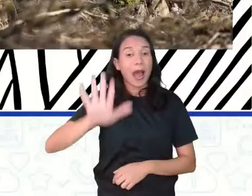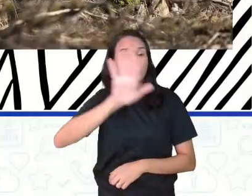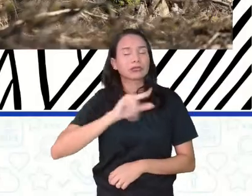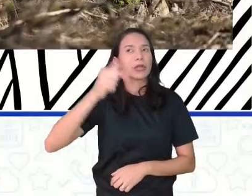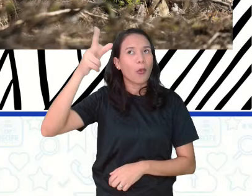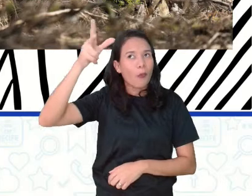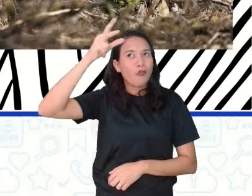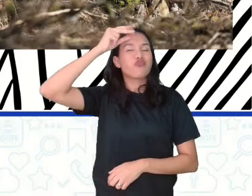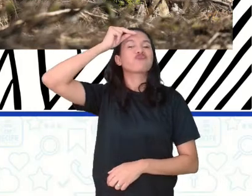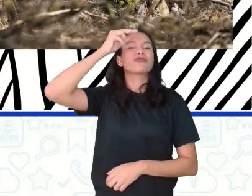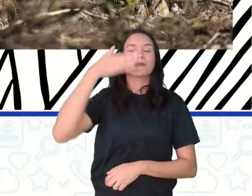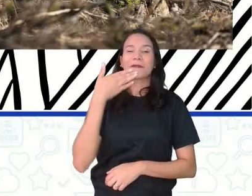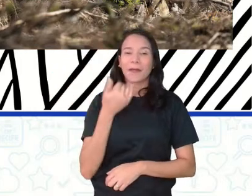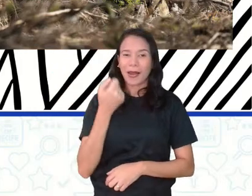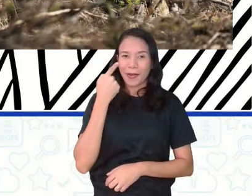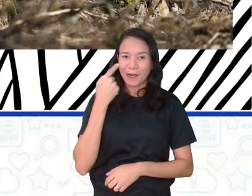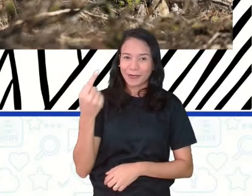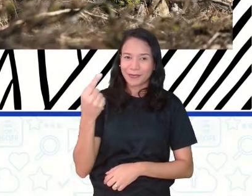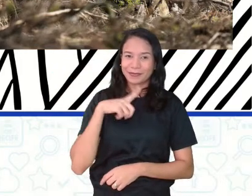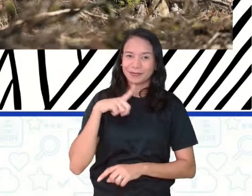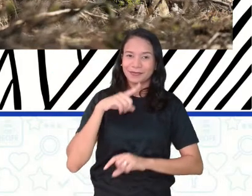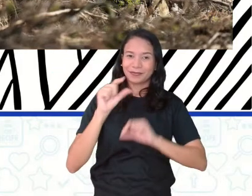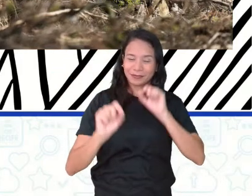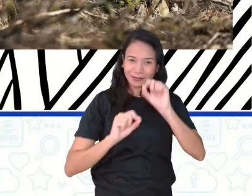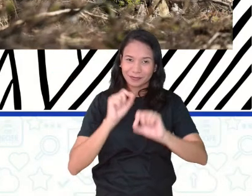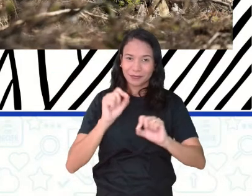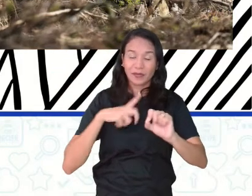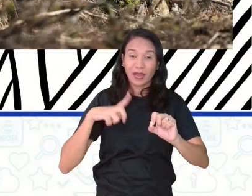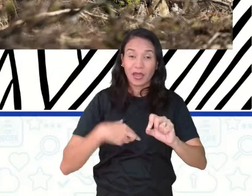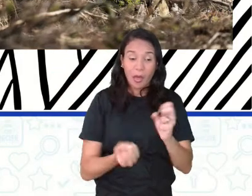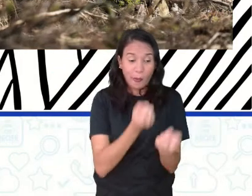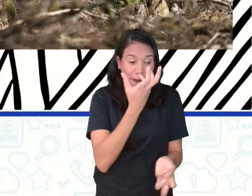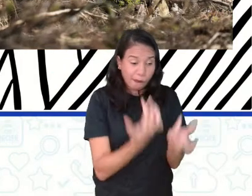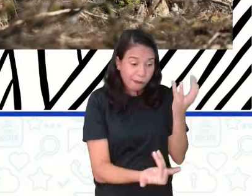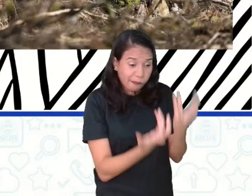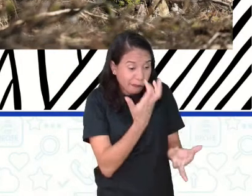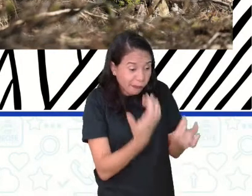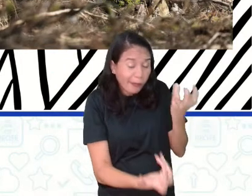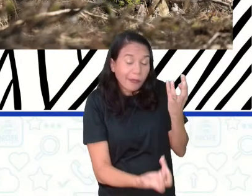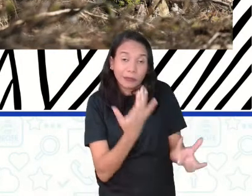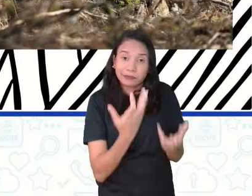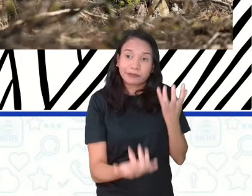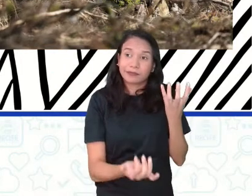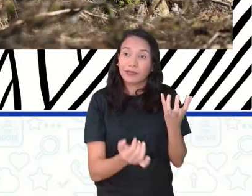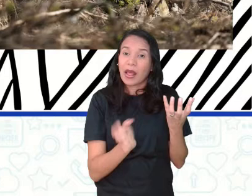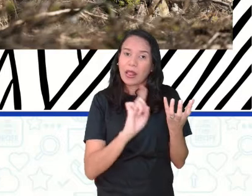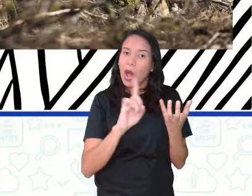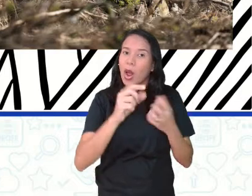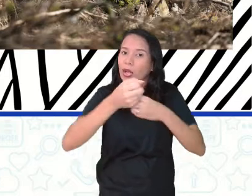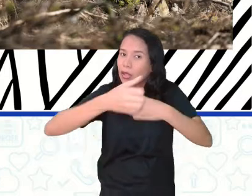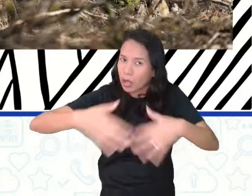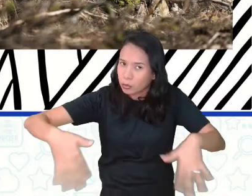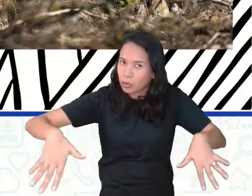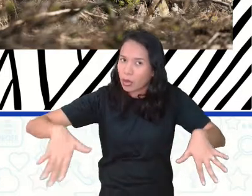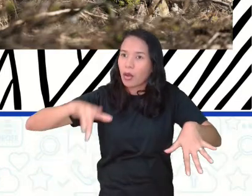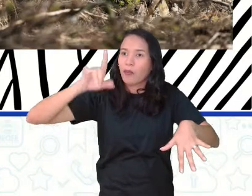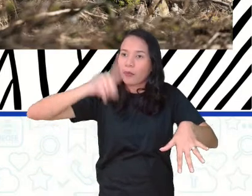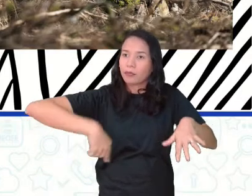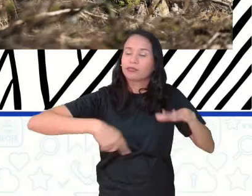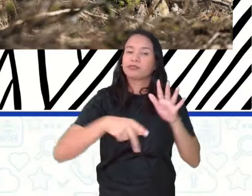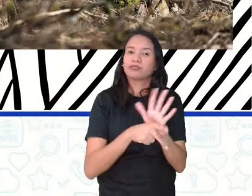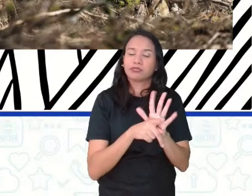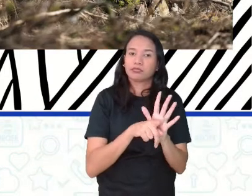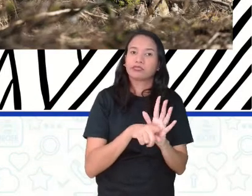gente ilustrar bem, né? Isso aí, né? A queimada vai ser uma queimada que ela não é natural, né? Uma queimada que ela